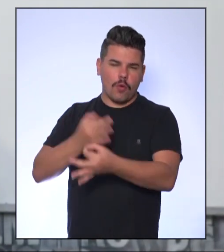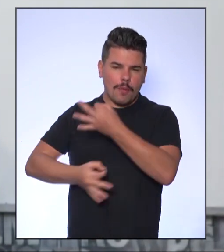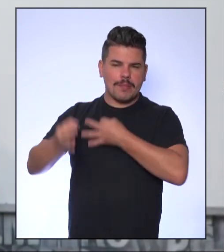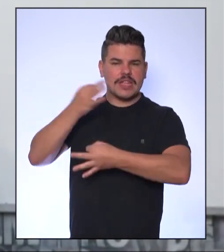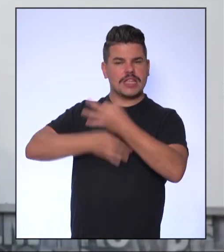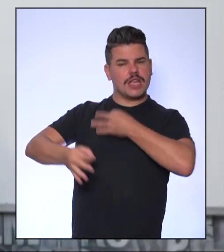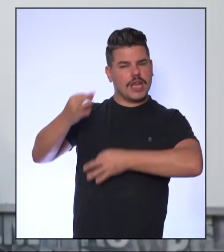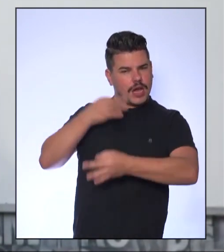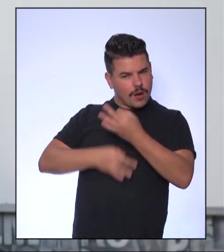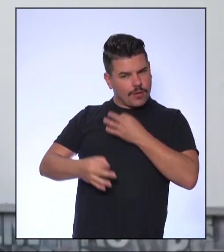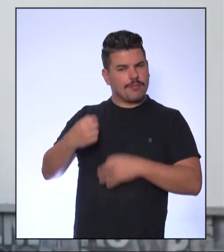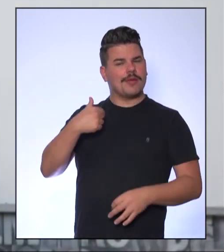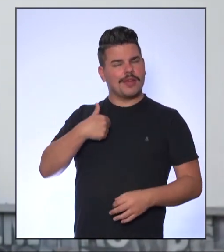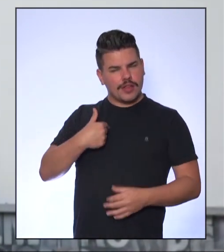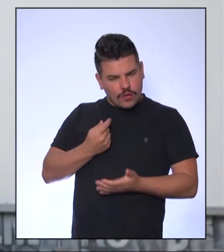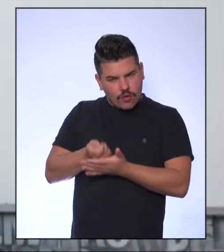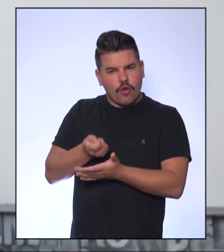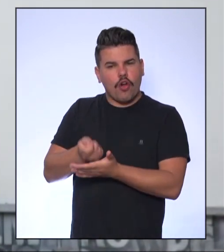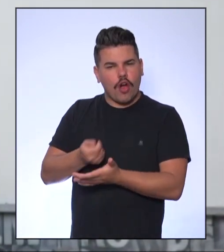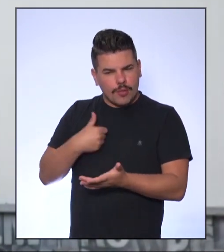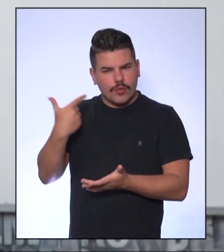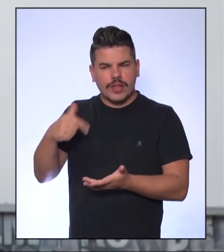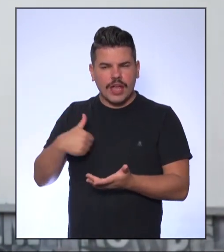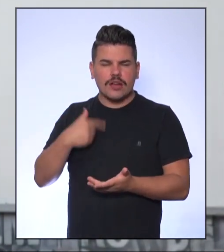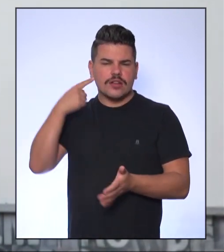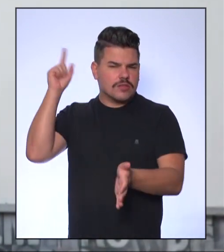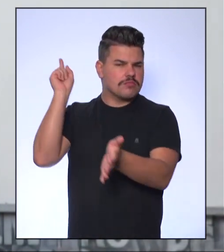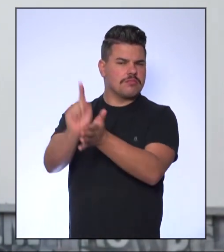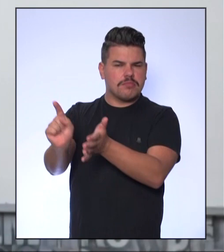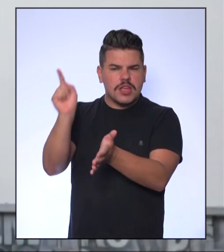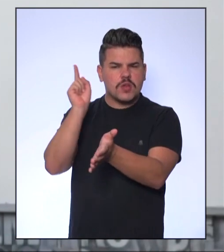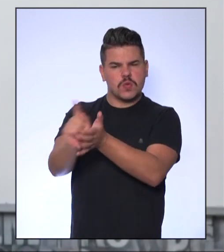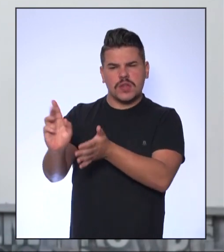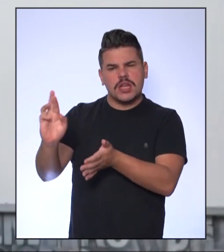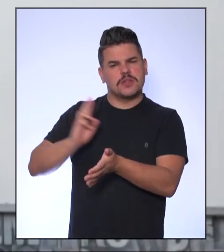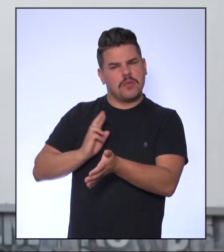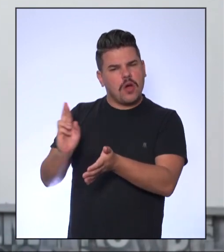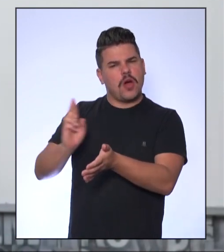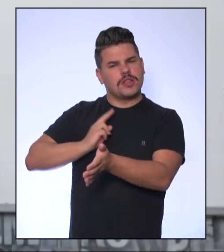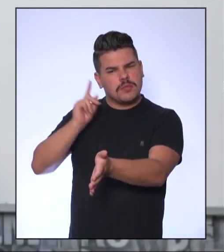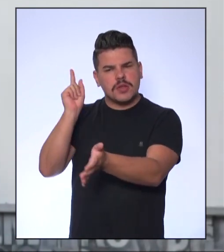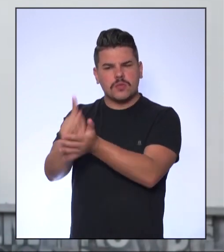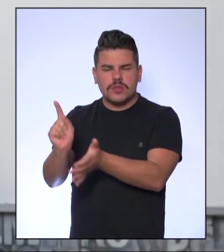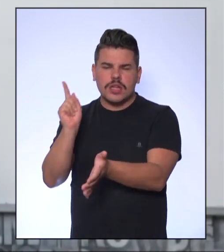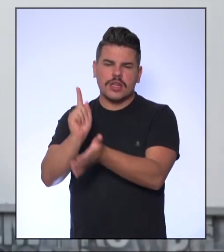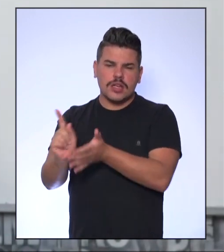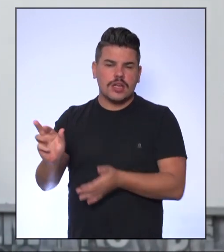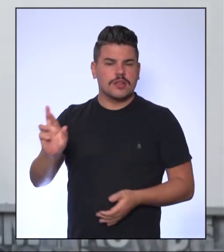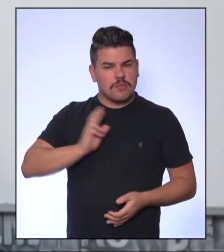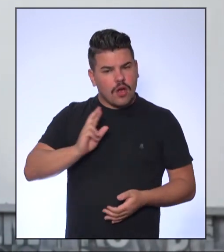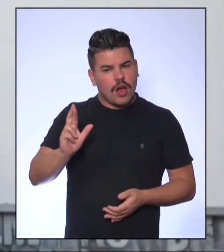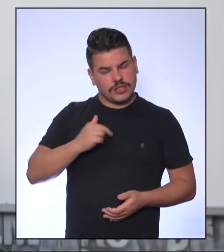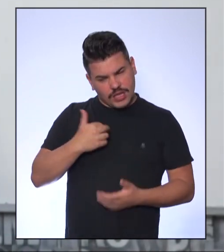argumentos e eu começo a manifestar o meu direito de